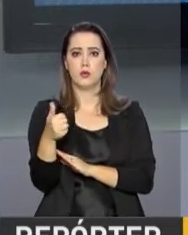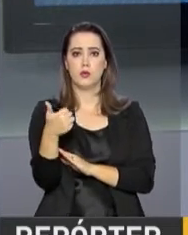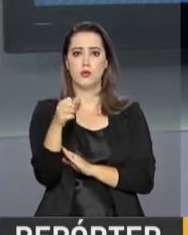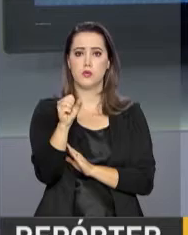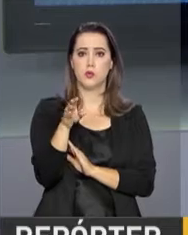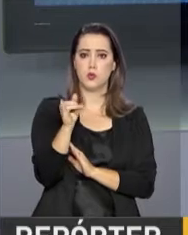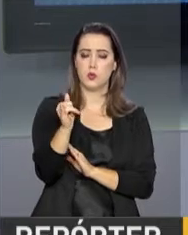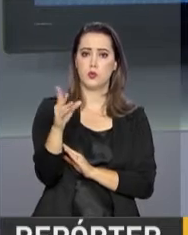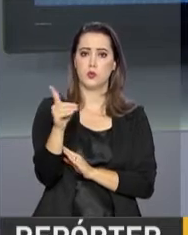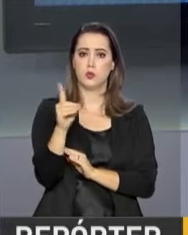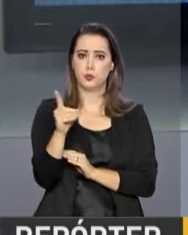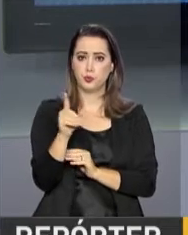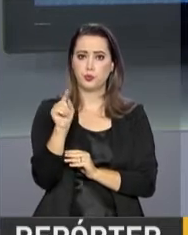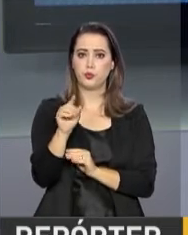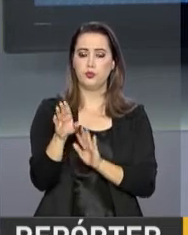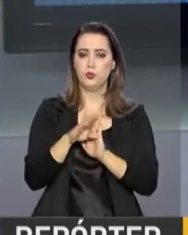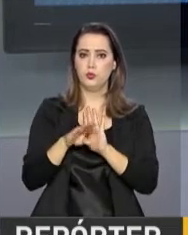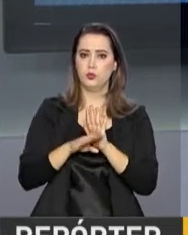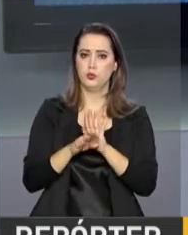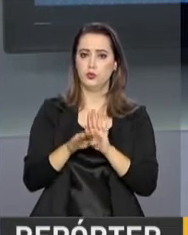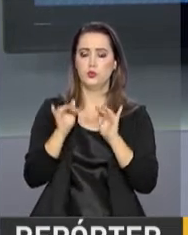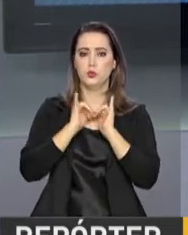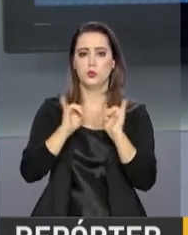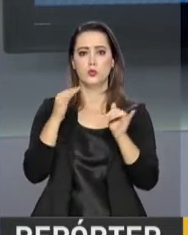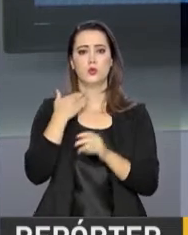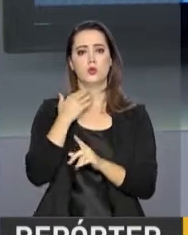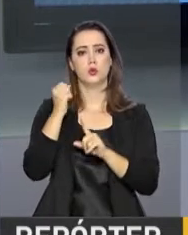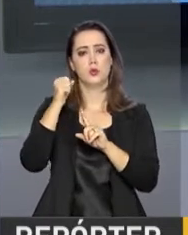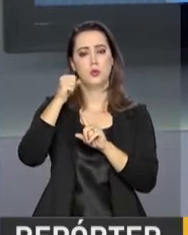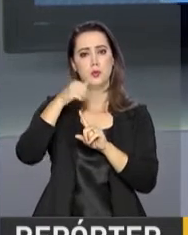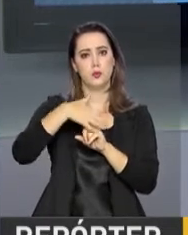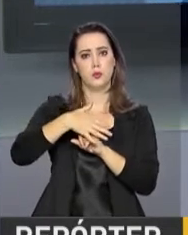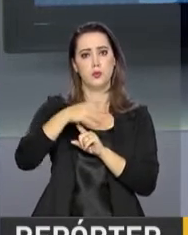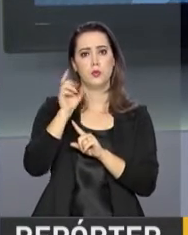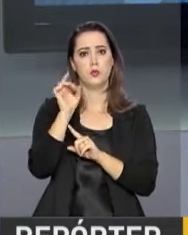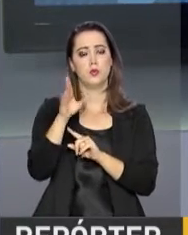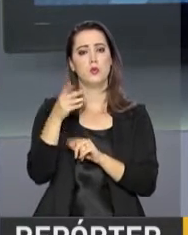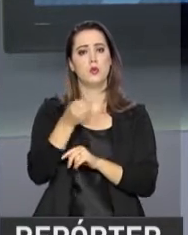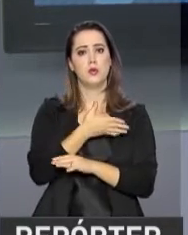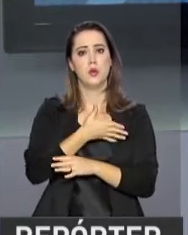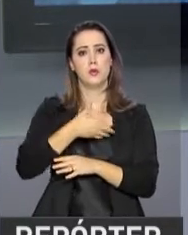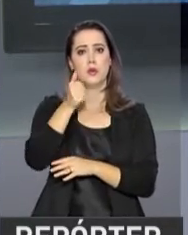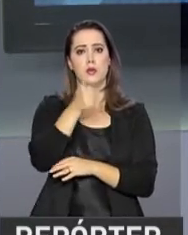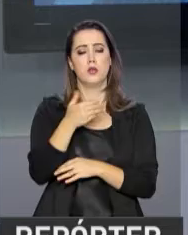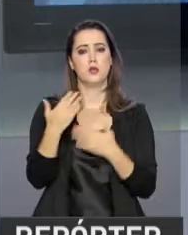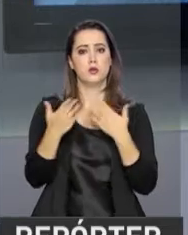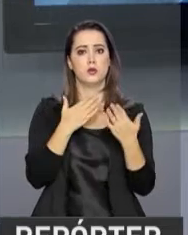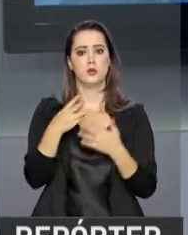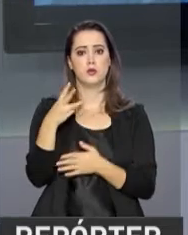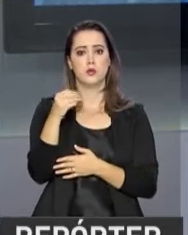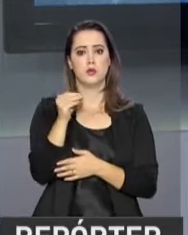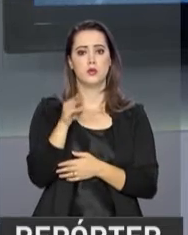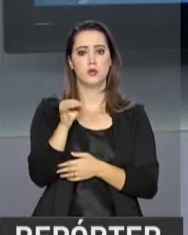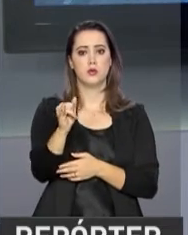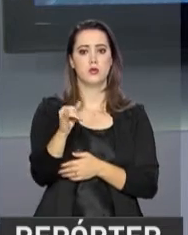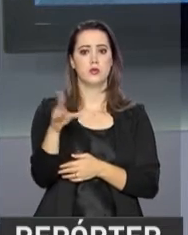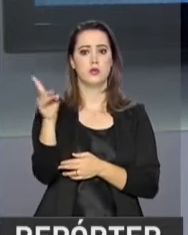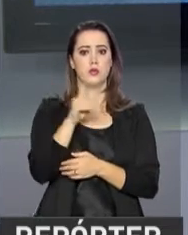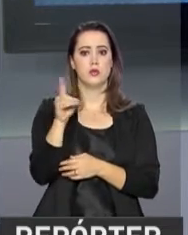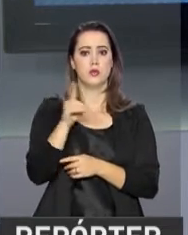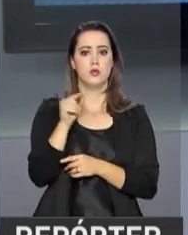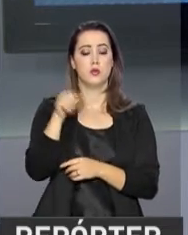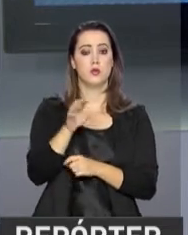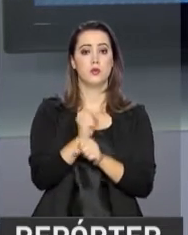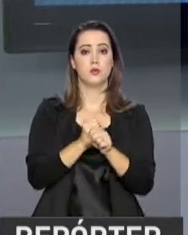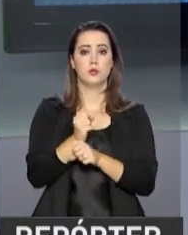dólares a nova projeção foi divulgada hoje pelo banco central isso eles são bem melhores que as anteriores de 30 bilhões de dólares para